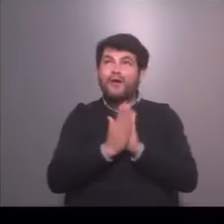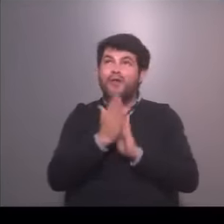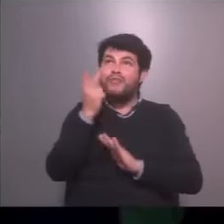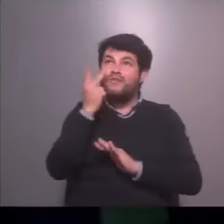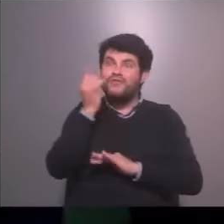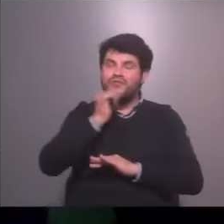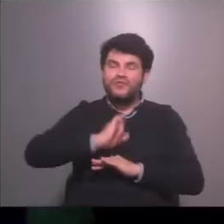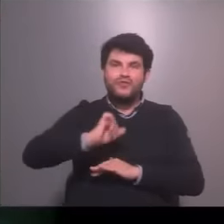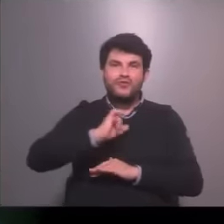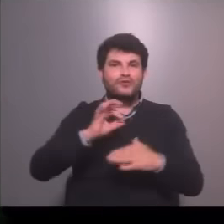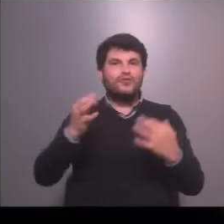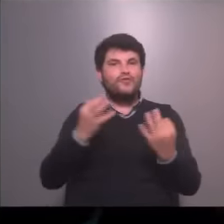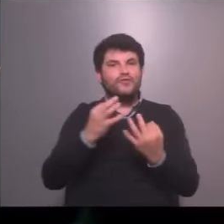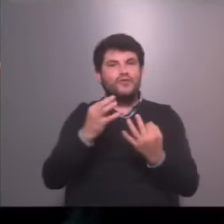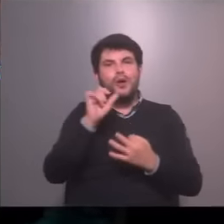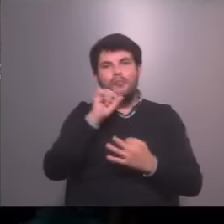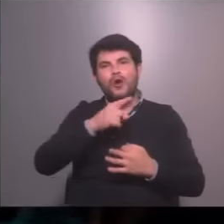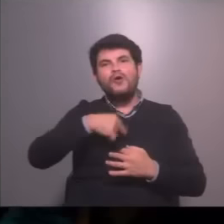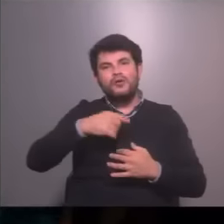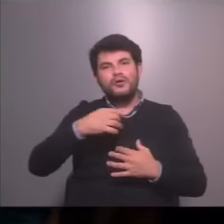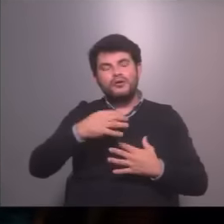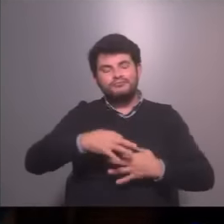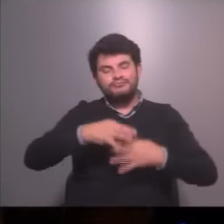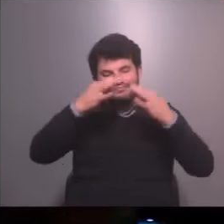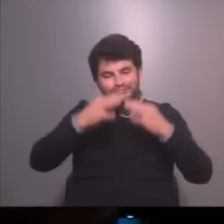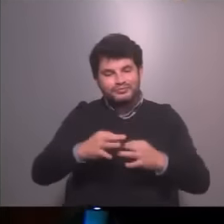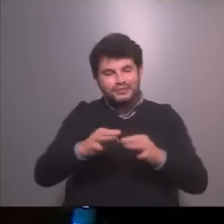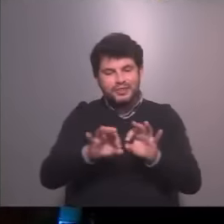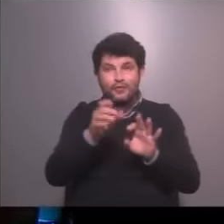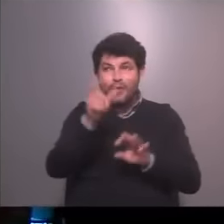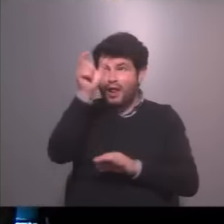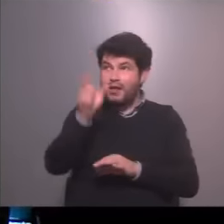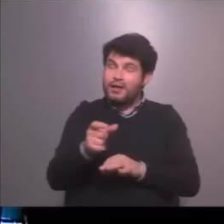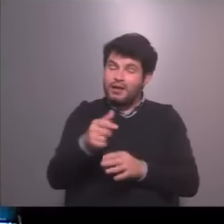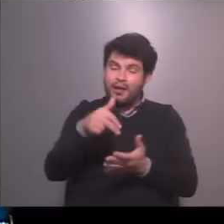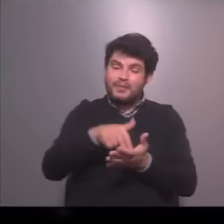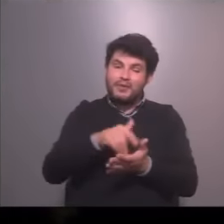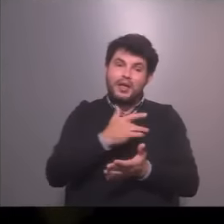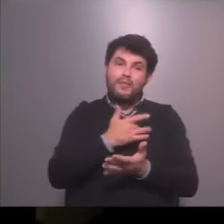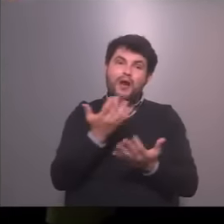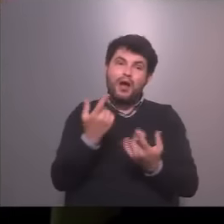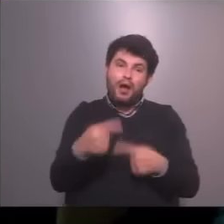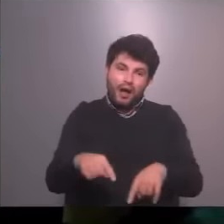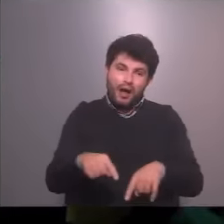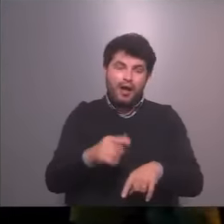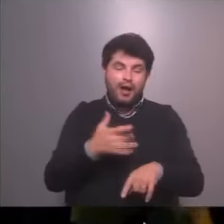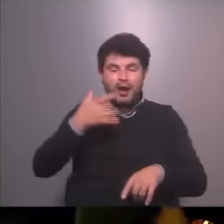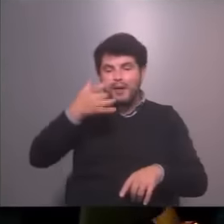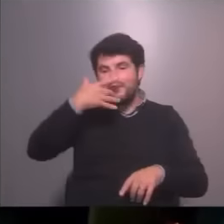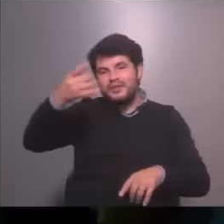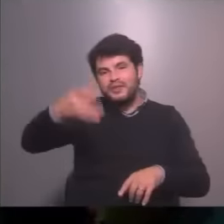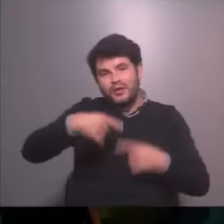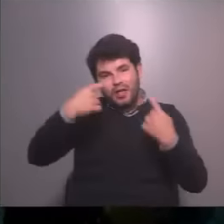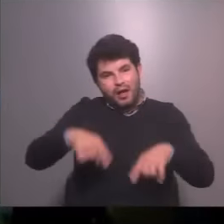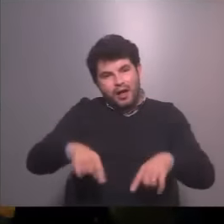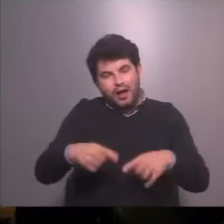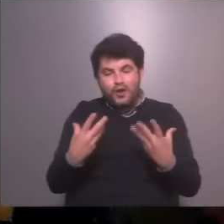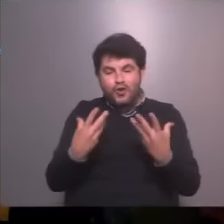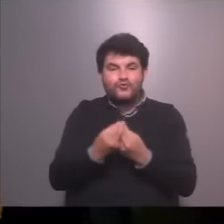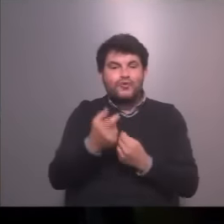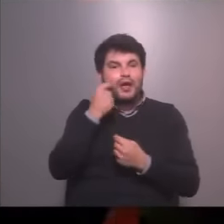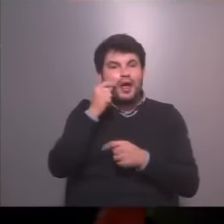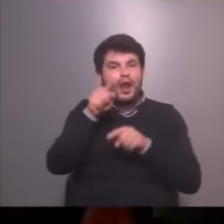silêncio, peçamos-lhe que nos ajude a experimentar o amor de Deus na nossa vida, para podermos ser como